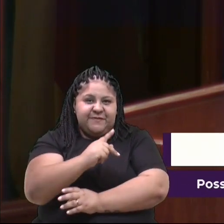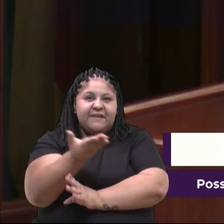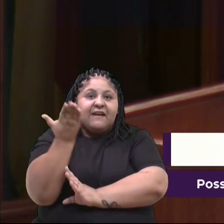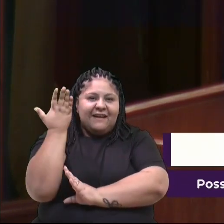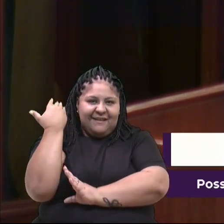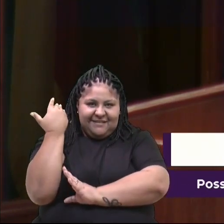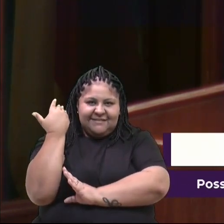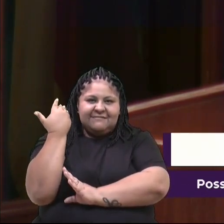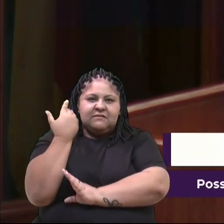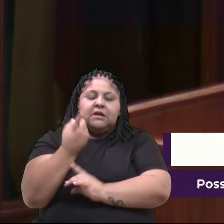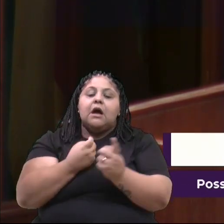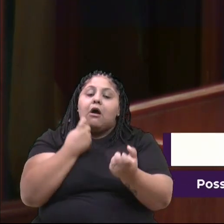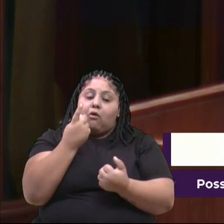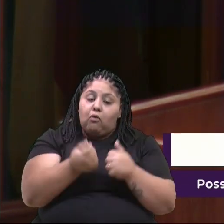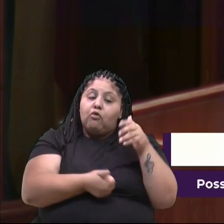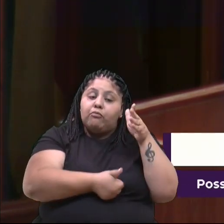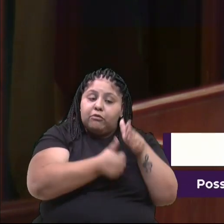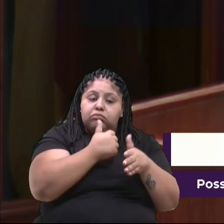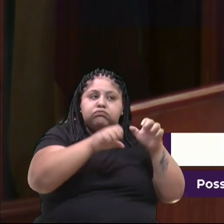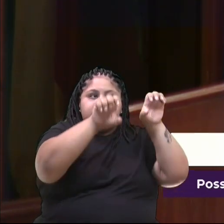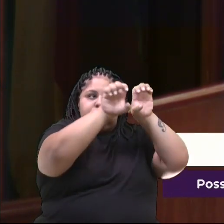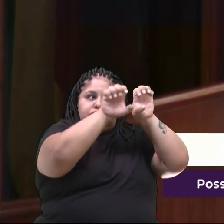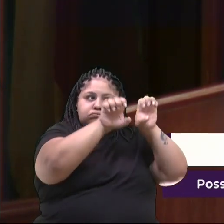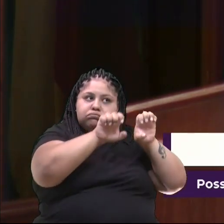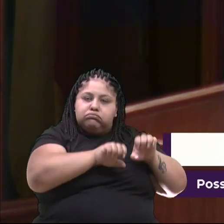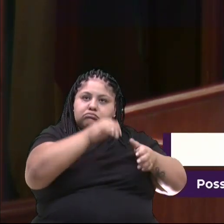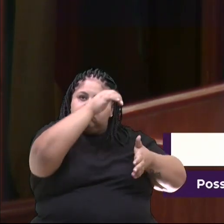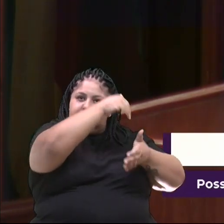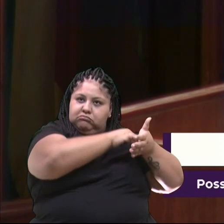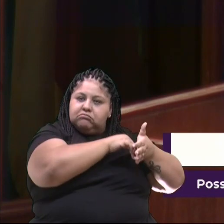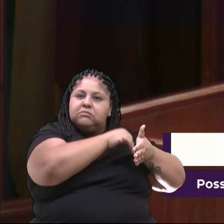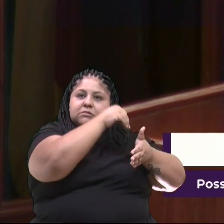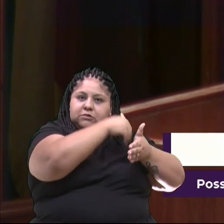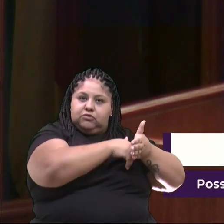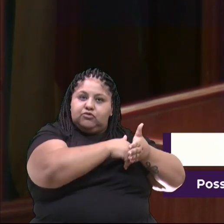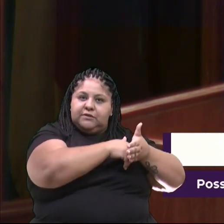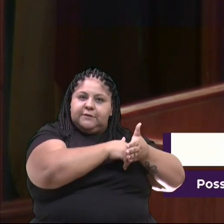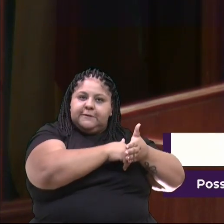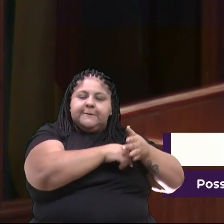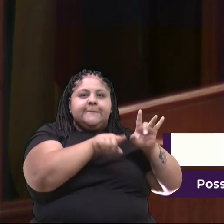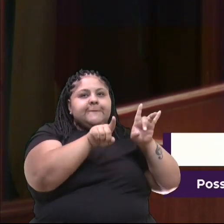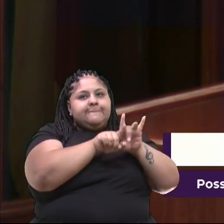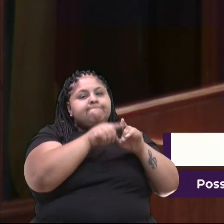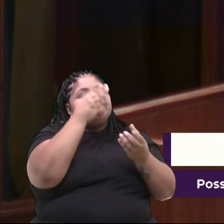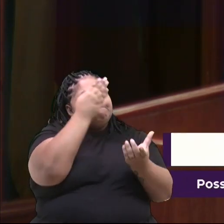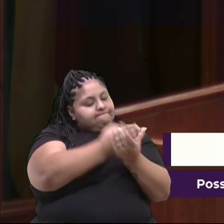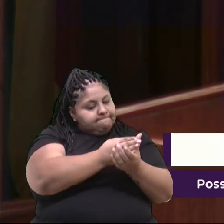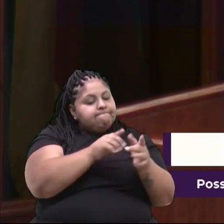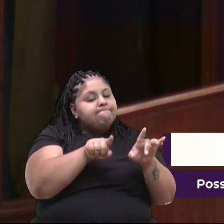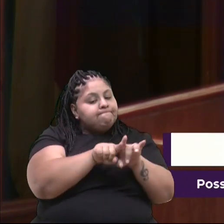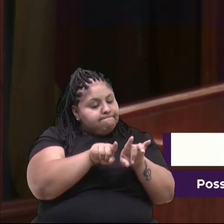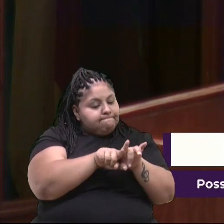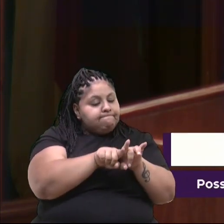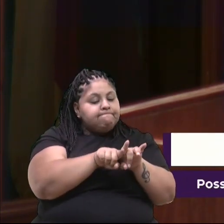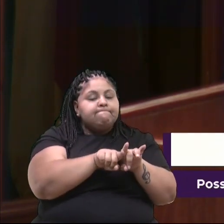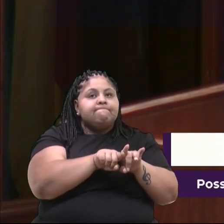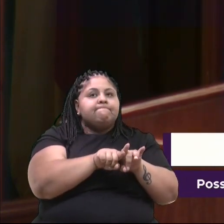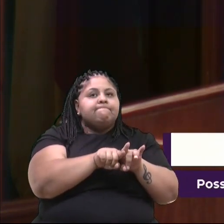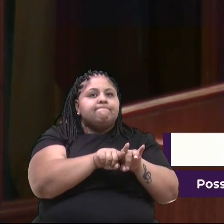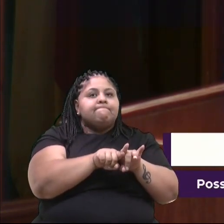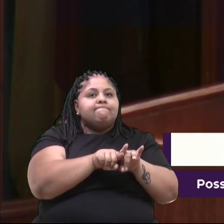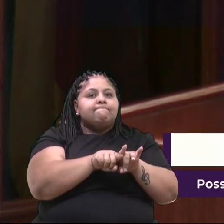antecederam, algumas melhorias em estrutura interna, algumas questões de processos. E